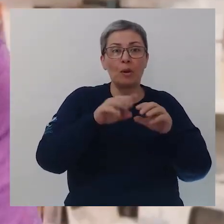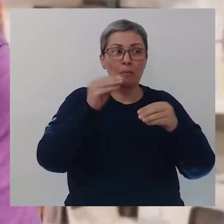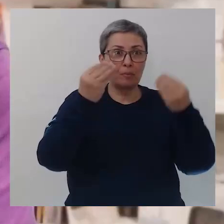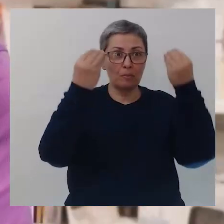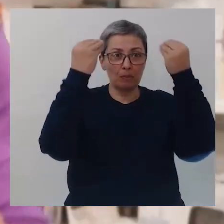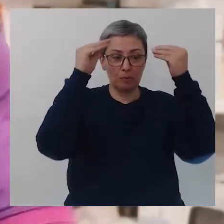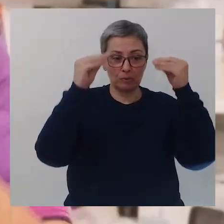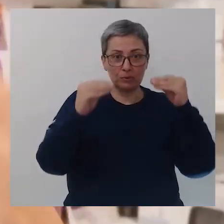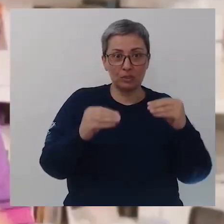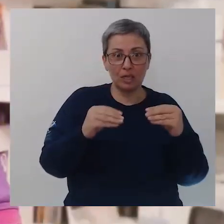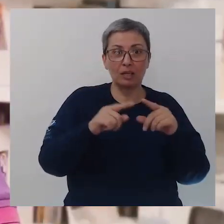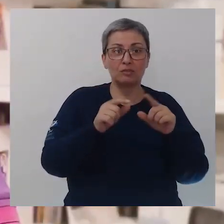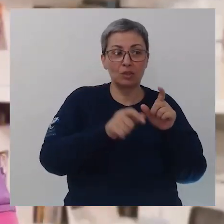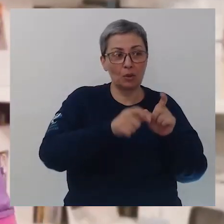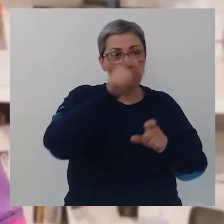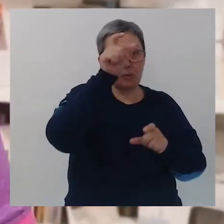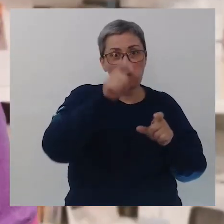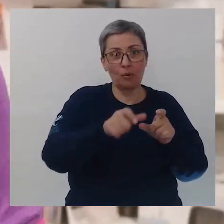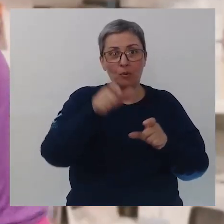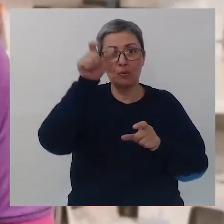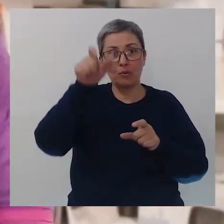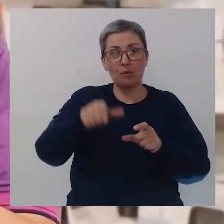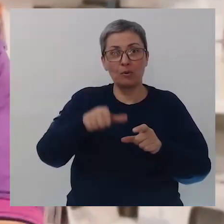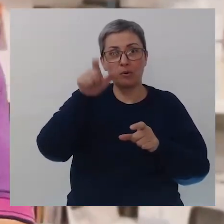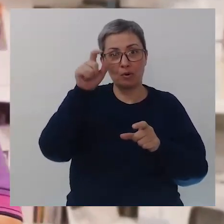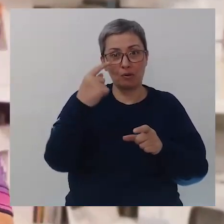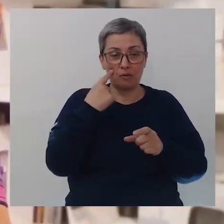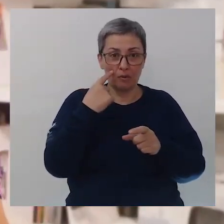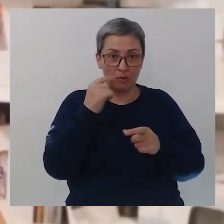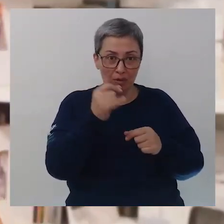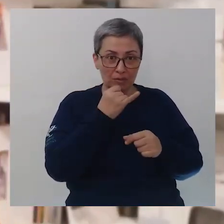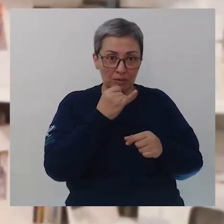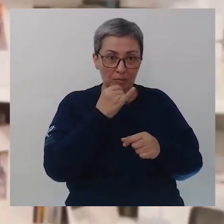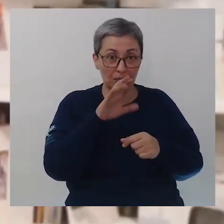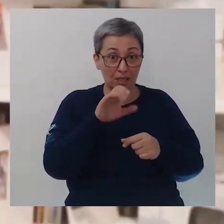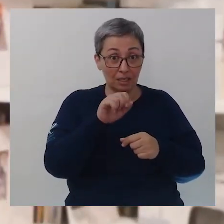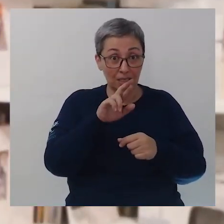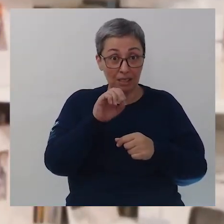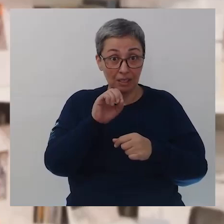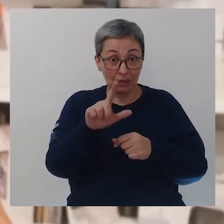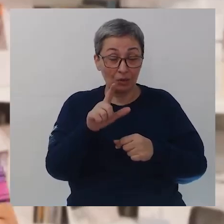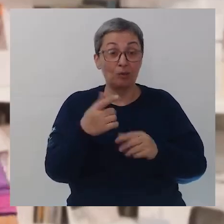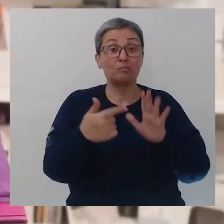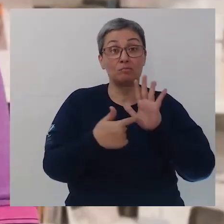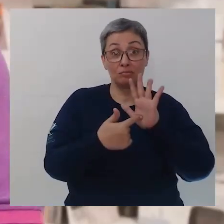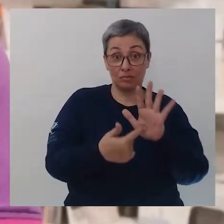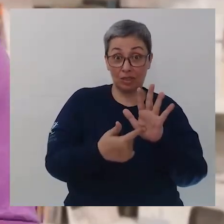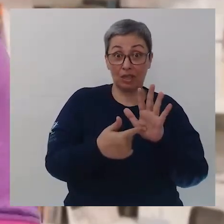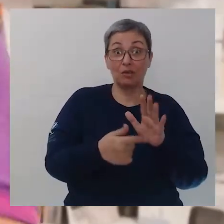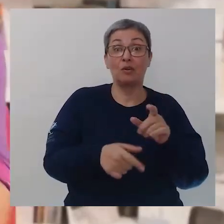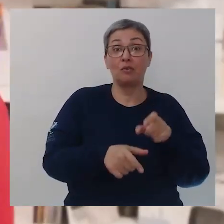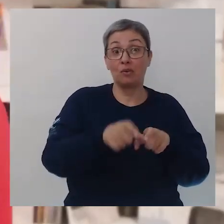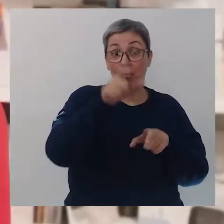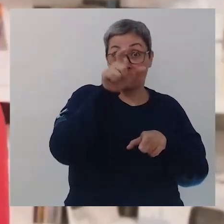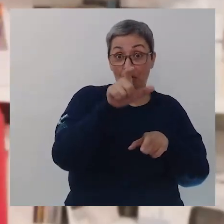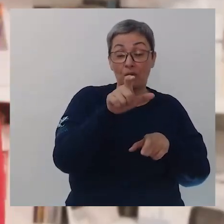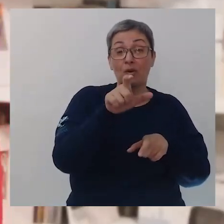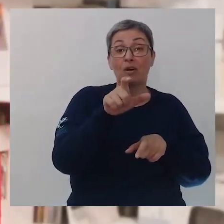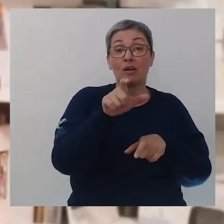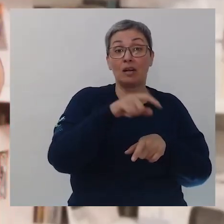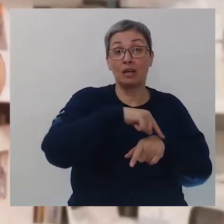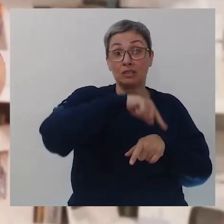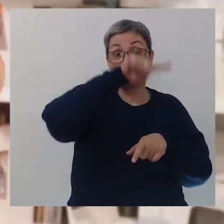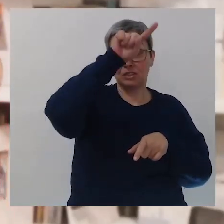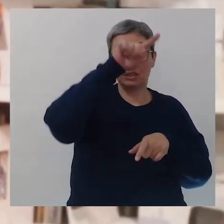um gráfico de colunas, tá? Então vocês viram o exemplo que a professora Carol deu? Na vertical ela colocou